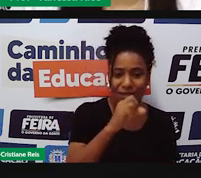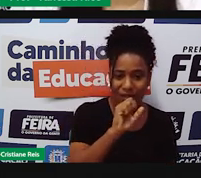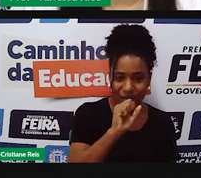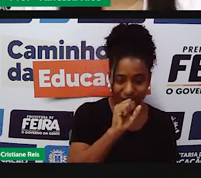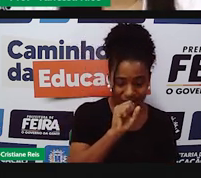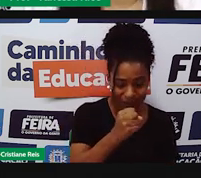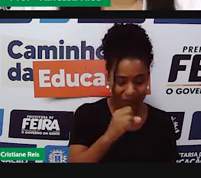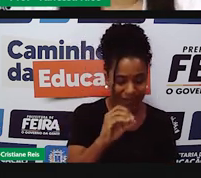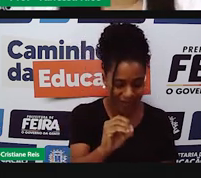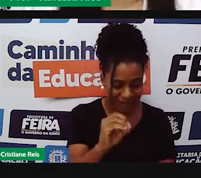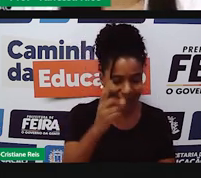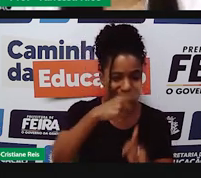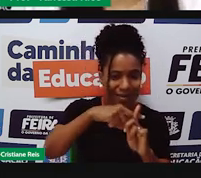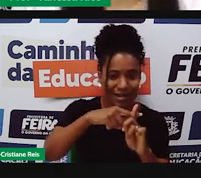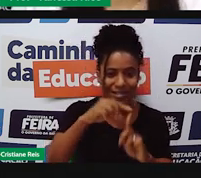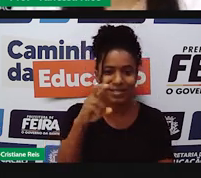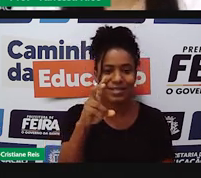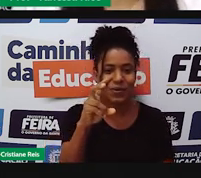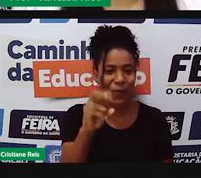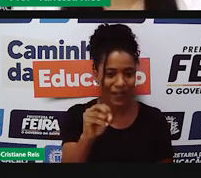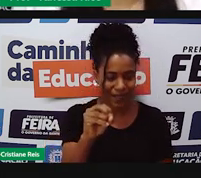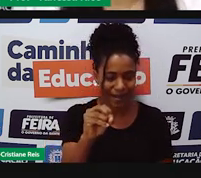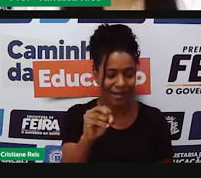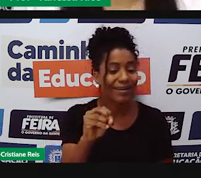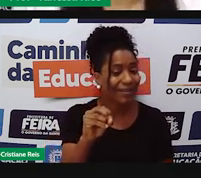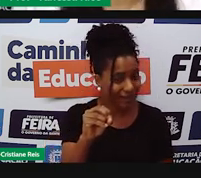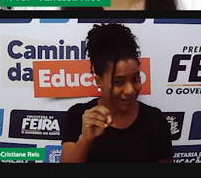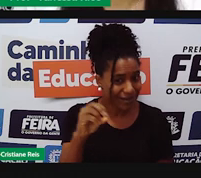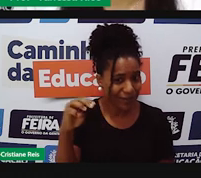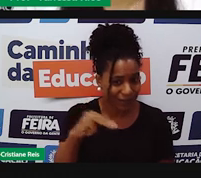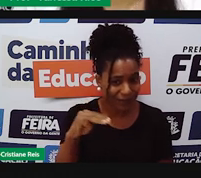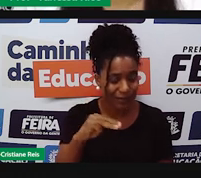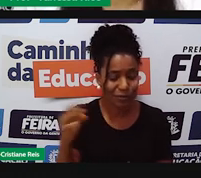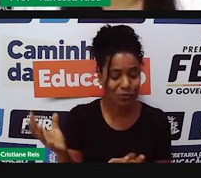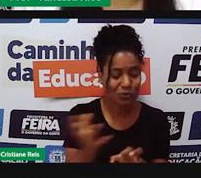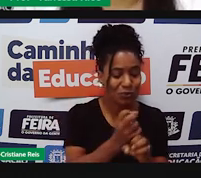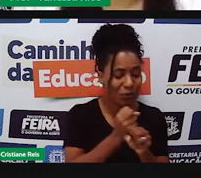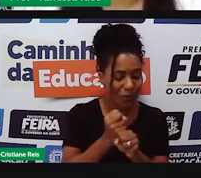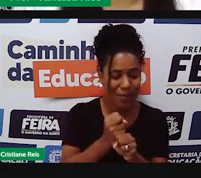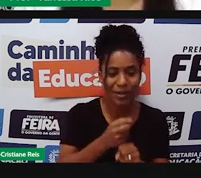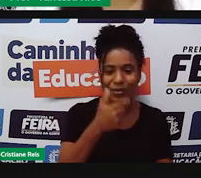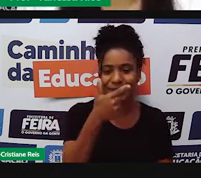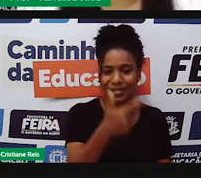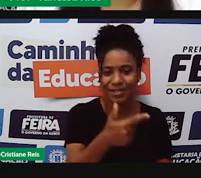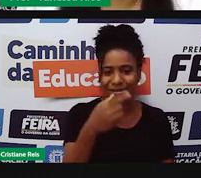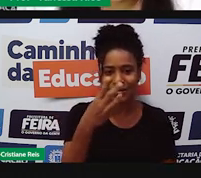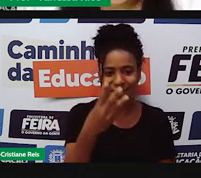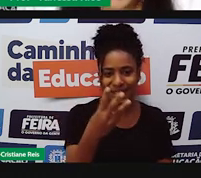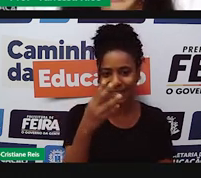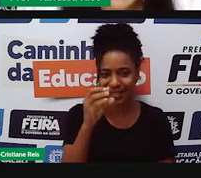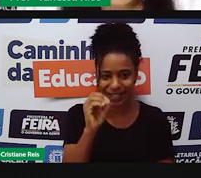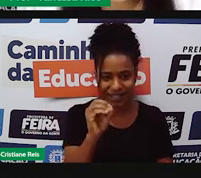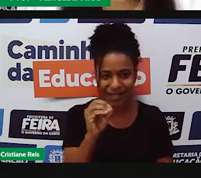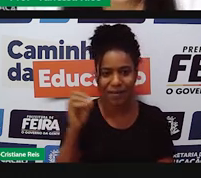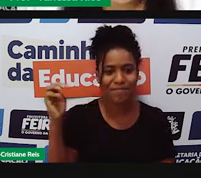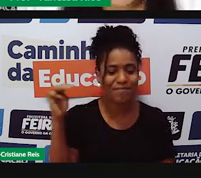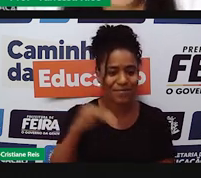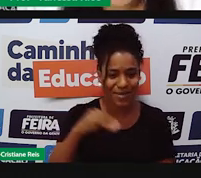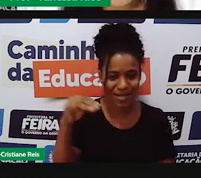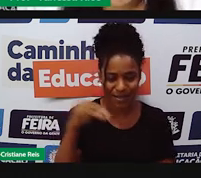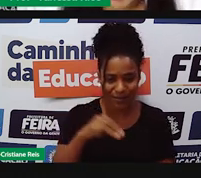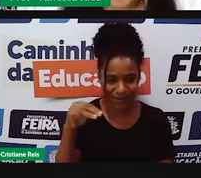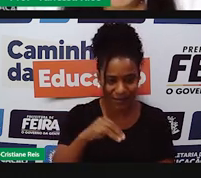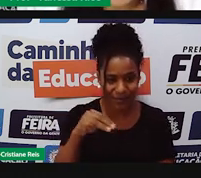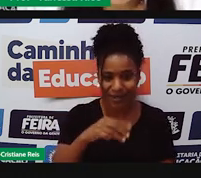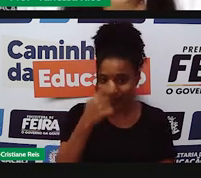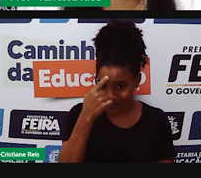180 mais 50. E a resposta aí é 230. Então, quando eu junto tudo aí, as 3